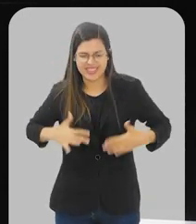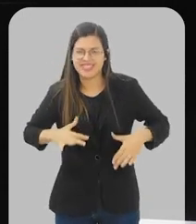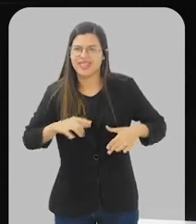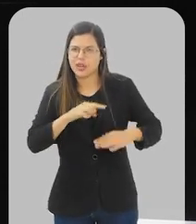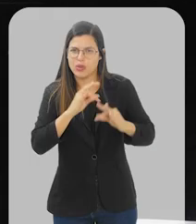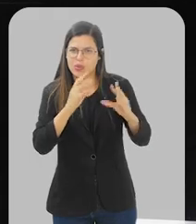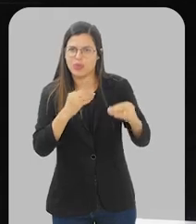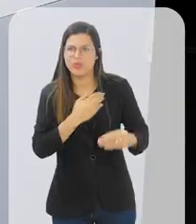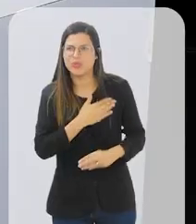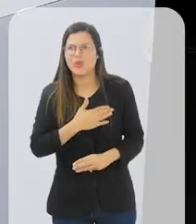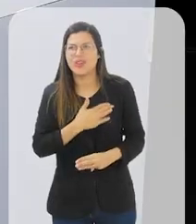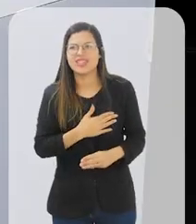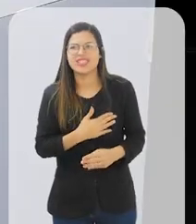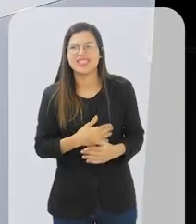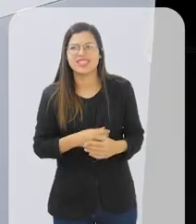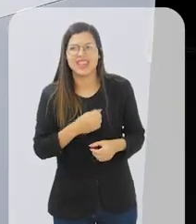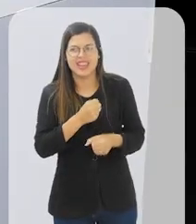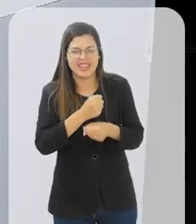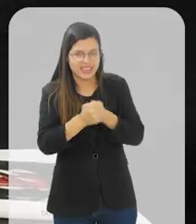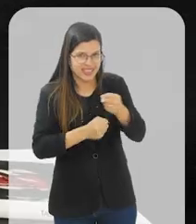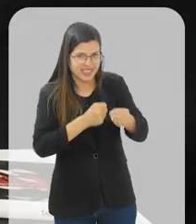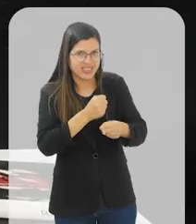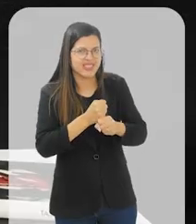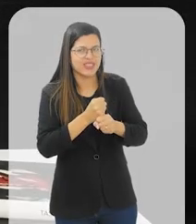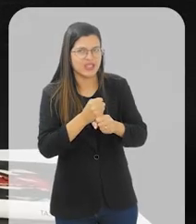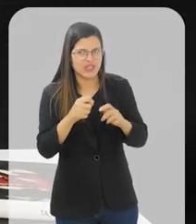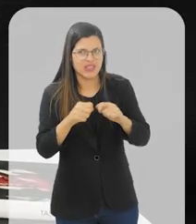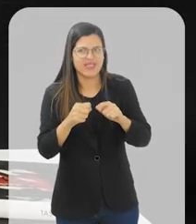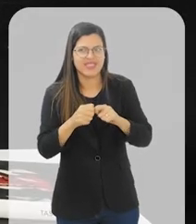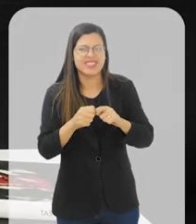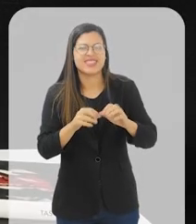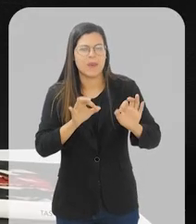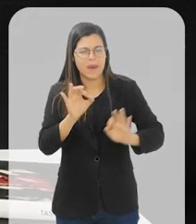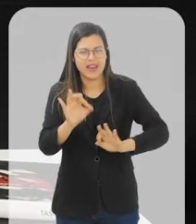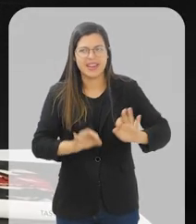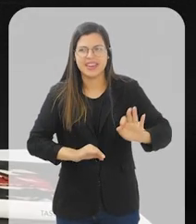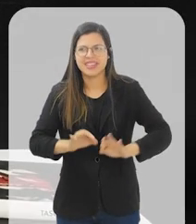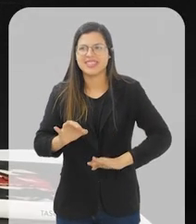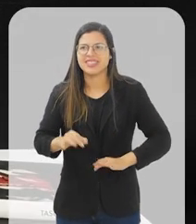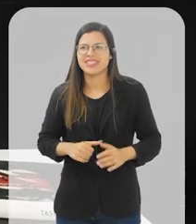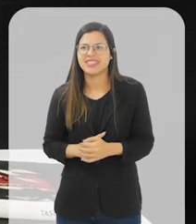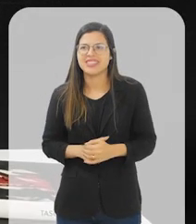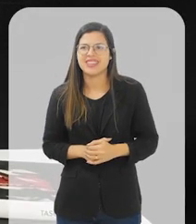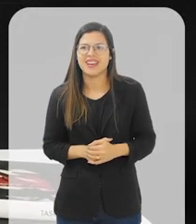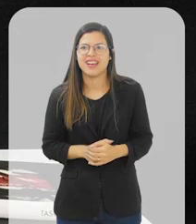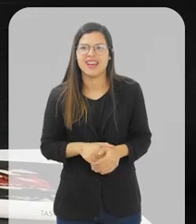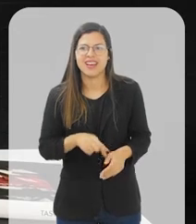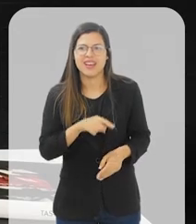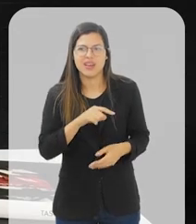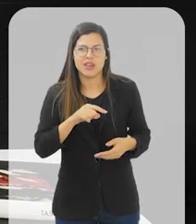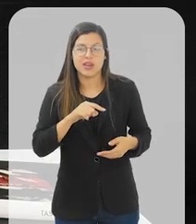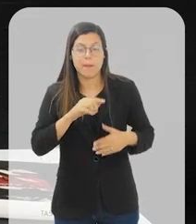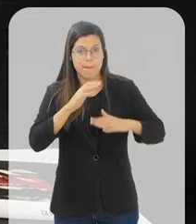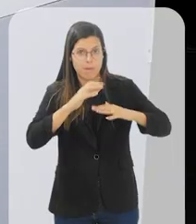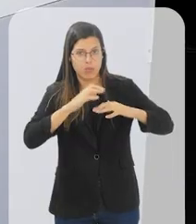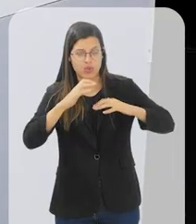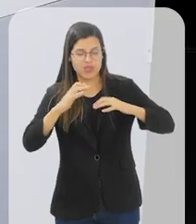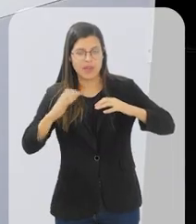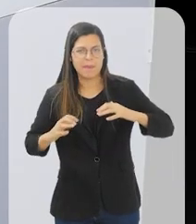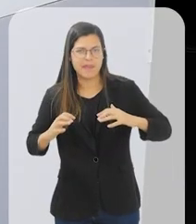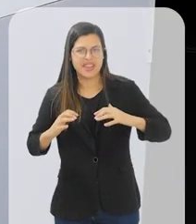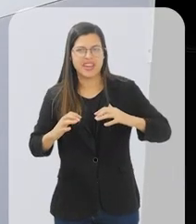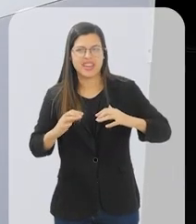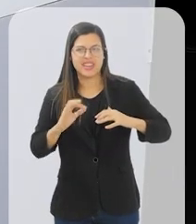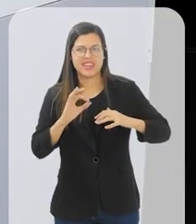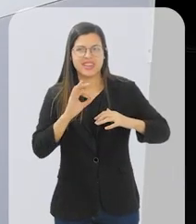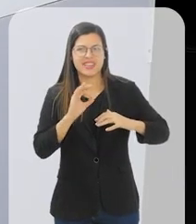beleza? Esse ano a gente vai caprichar na fantasia do mestre aqui. E a gente está com a Fordlândia, né, na Porra da Pedra, né? E